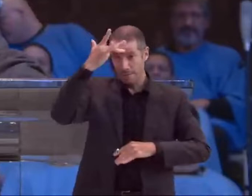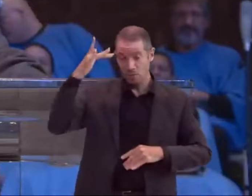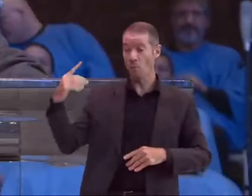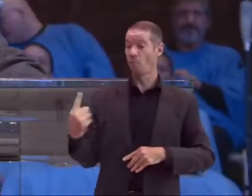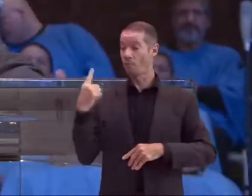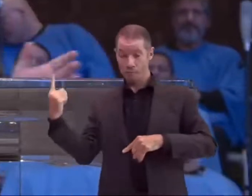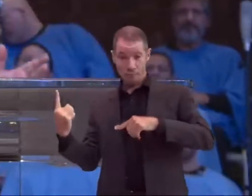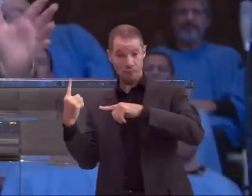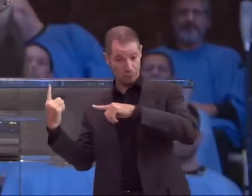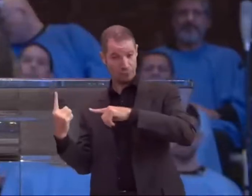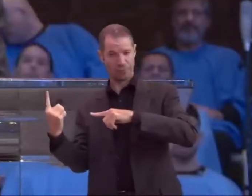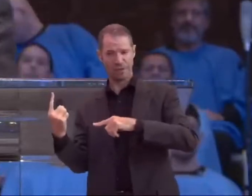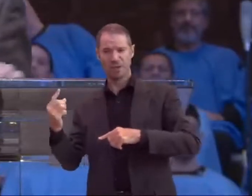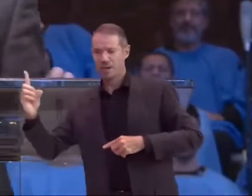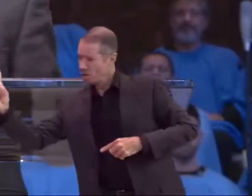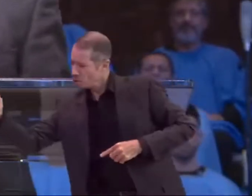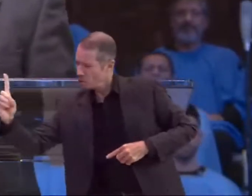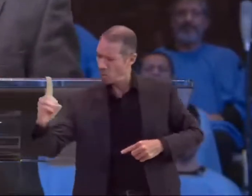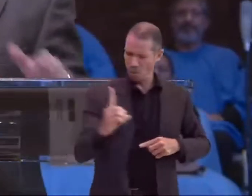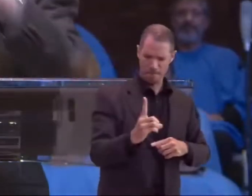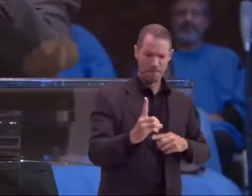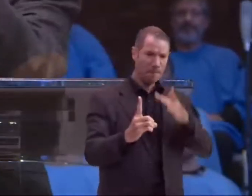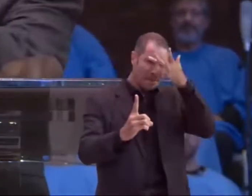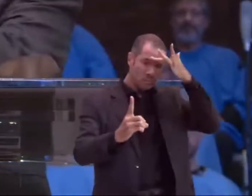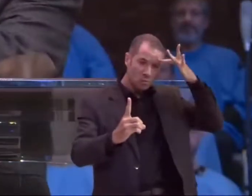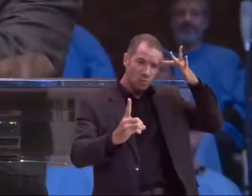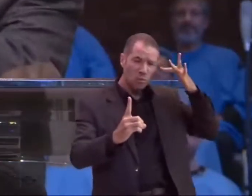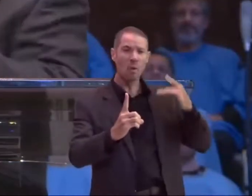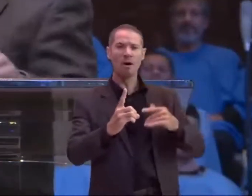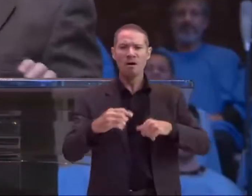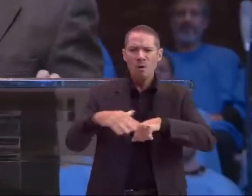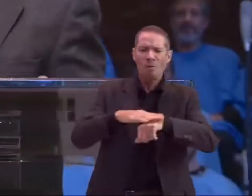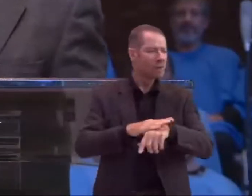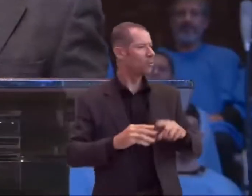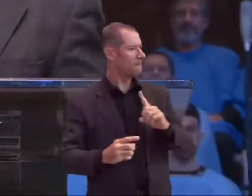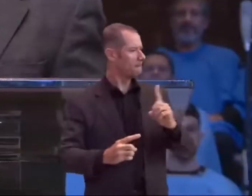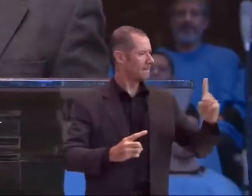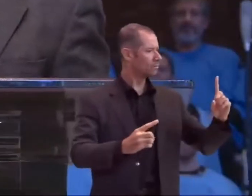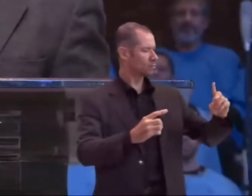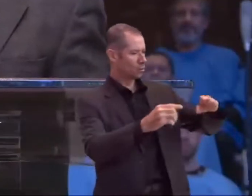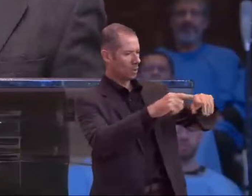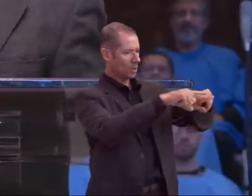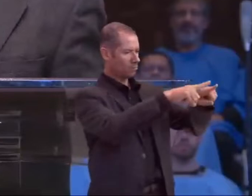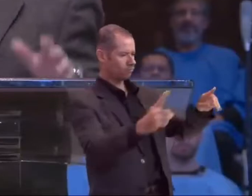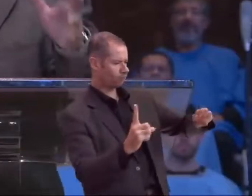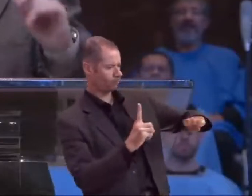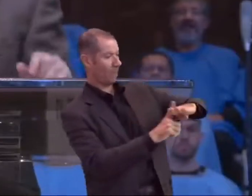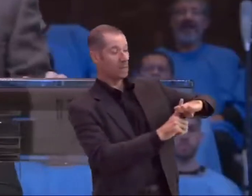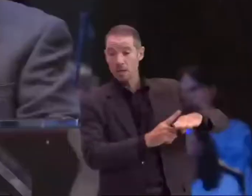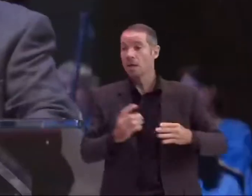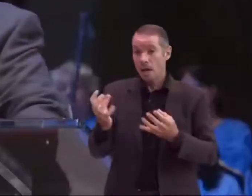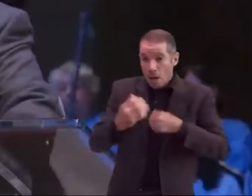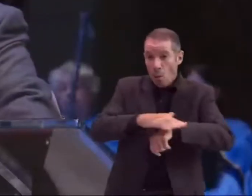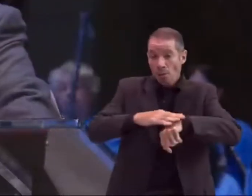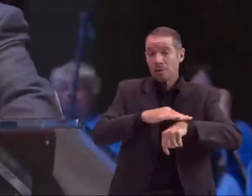sozinho. E aí chegou alguém aqui na igreja, falou com a pessoa que estava na recepção, e disse: olha, eu queria falar